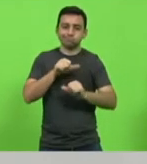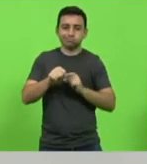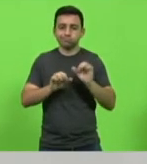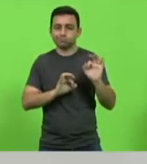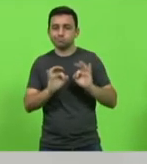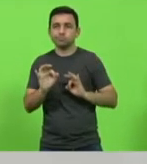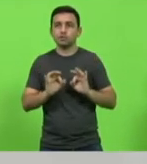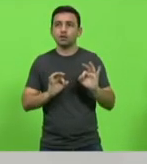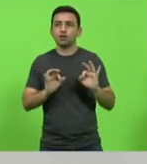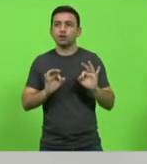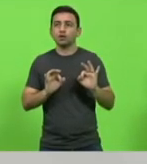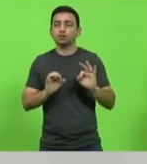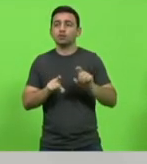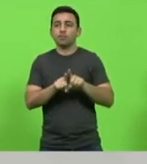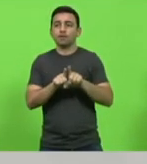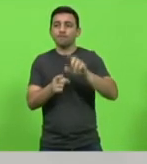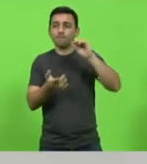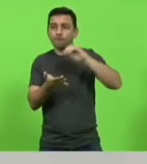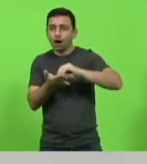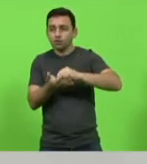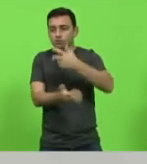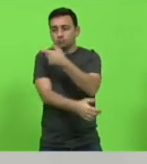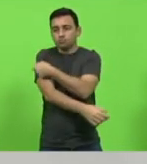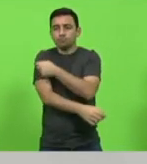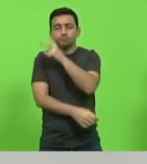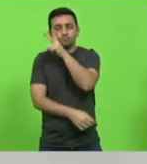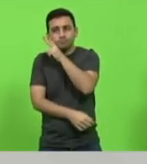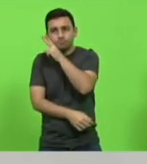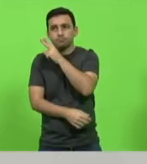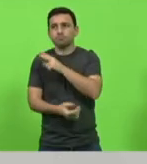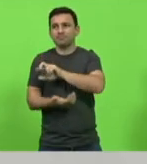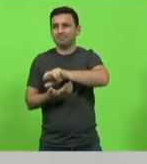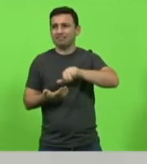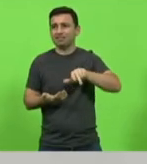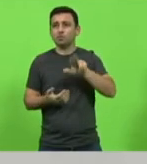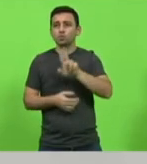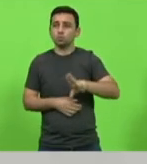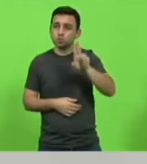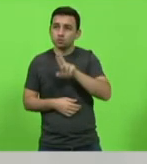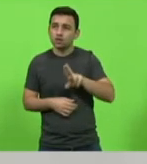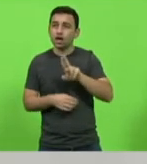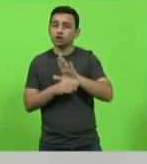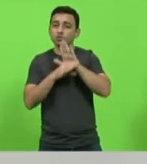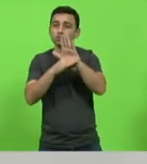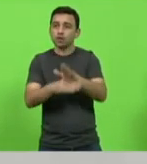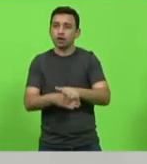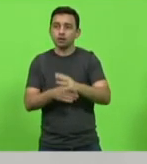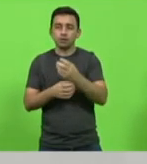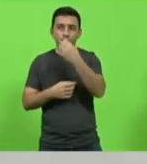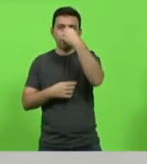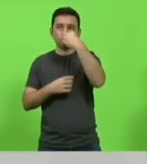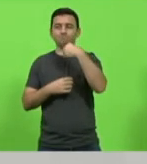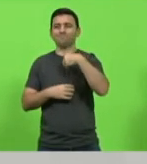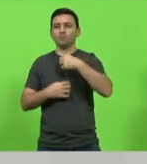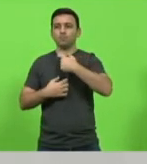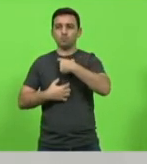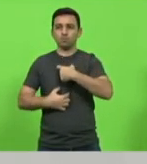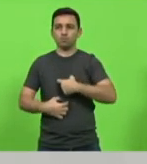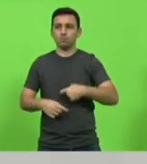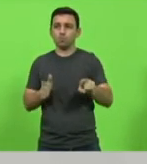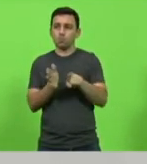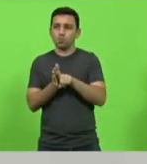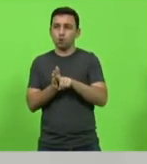esbarramos na falta de sedativos usados aos montes para incubação dos pacientes com convide